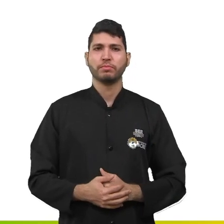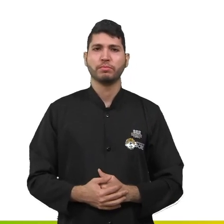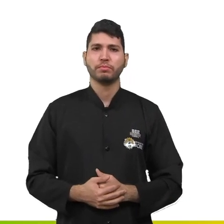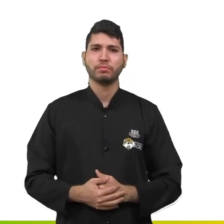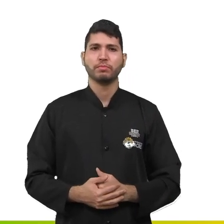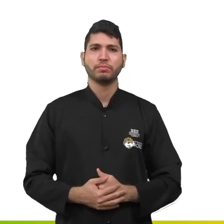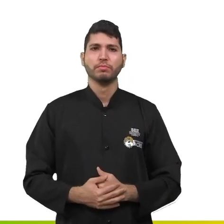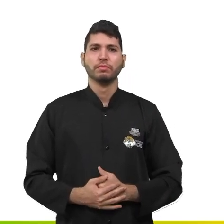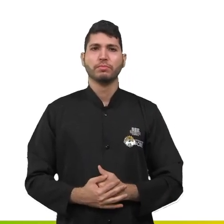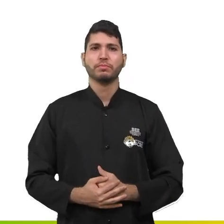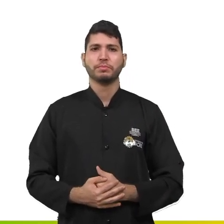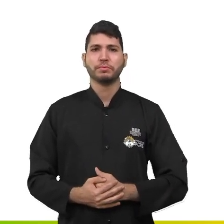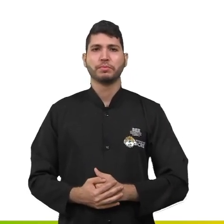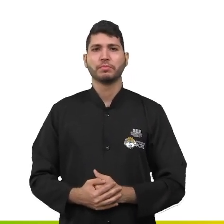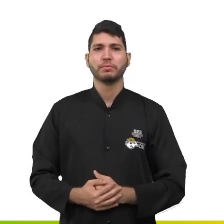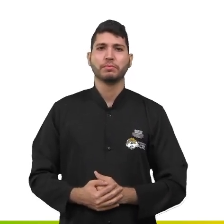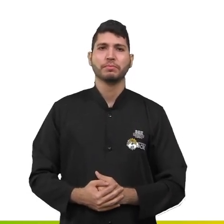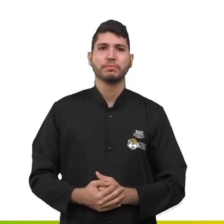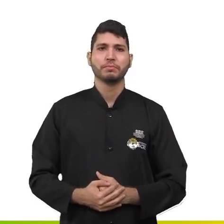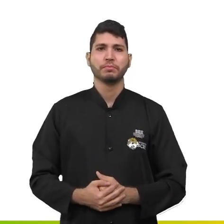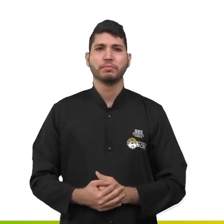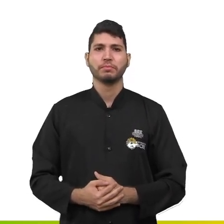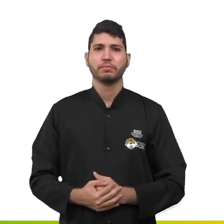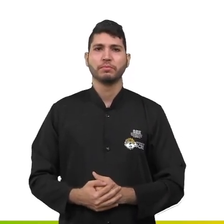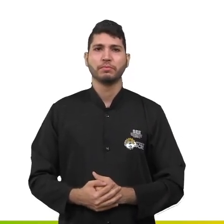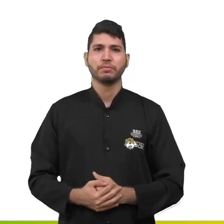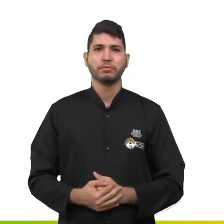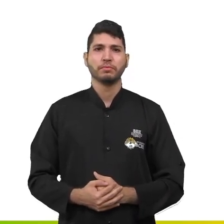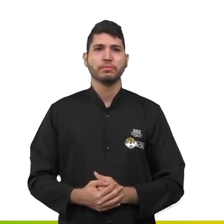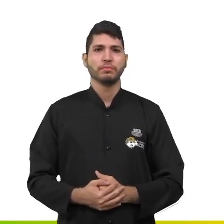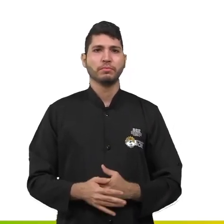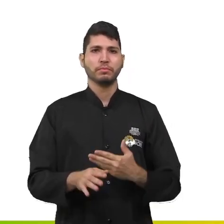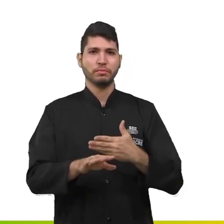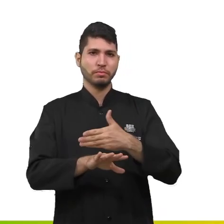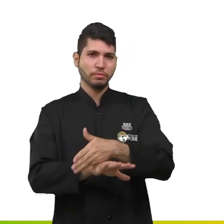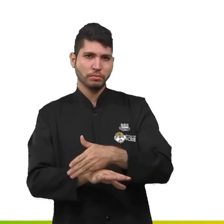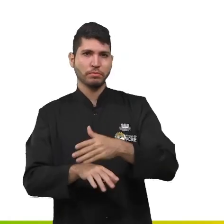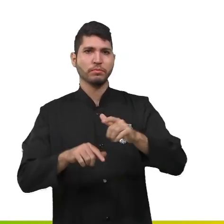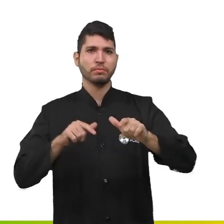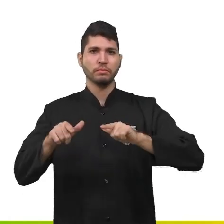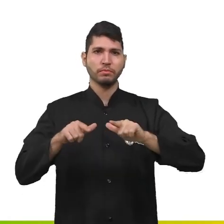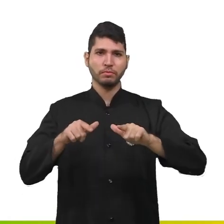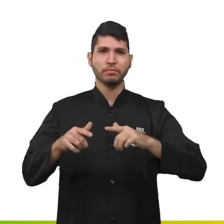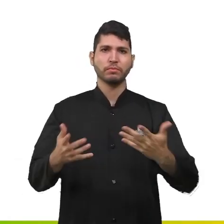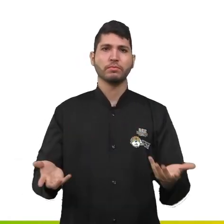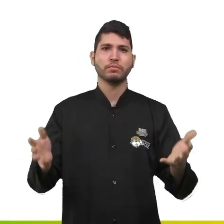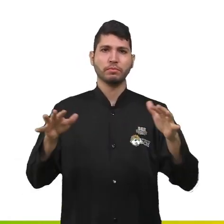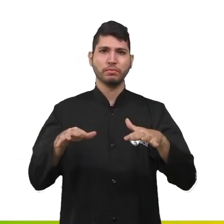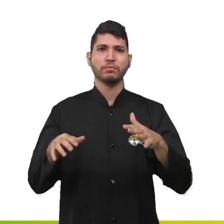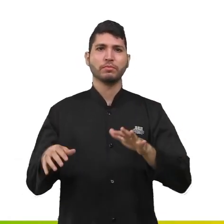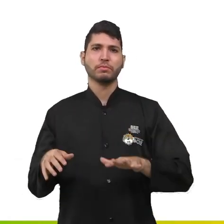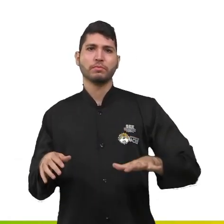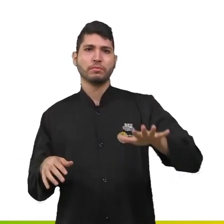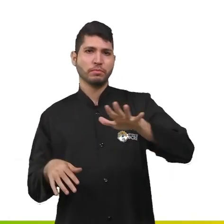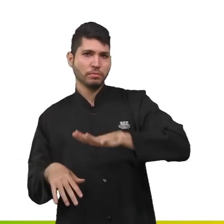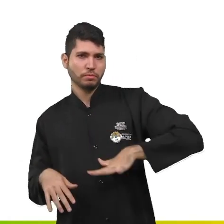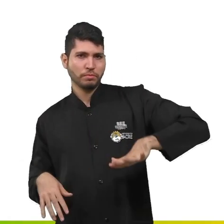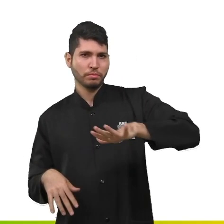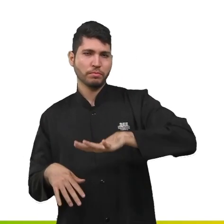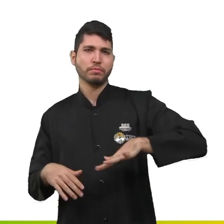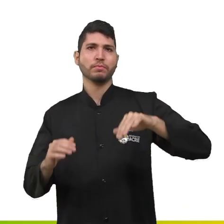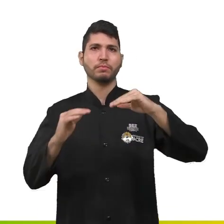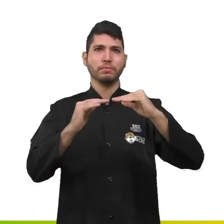inclusão em áreas utilizadas e acesso ao mundo de trabalho. Aqui, aquilo que a gente mencionou lá